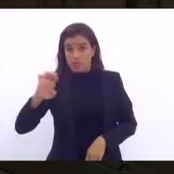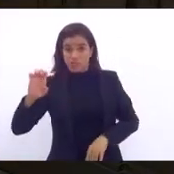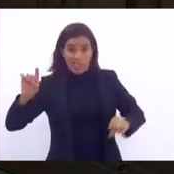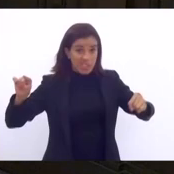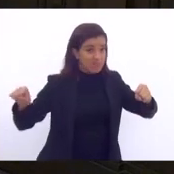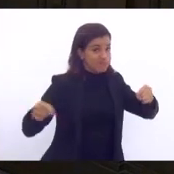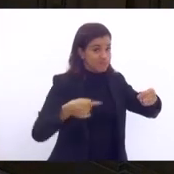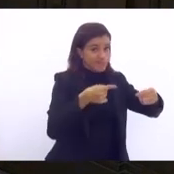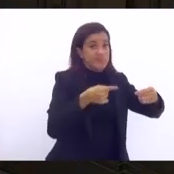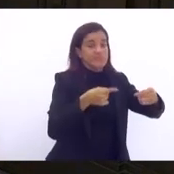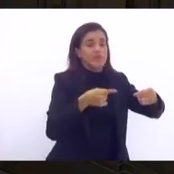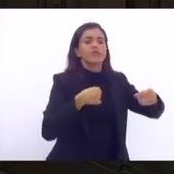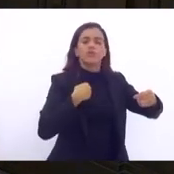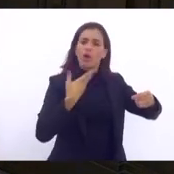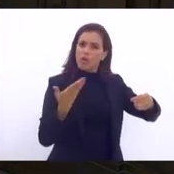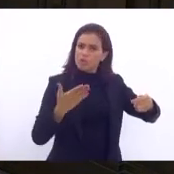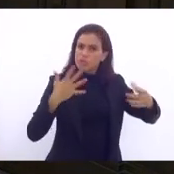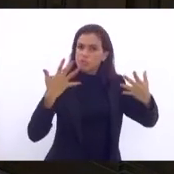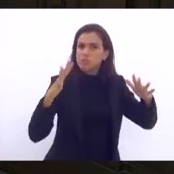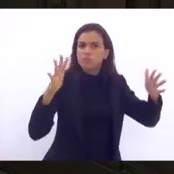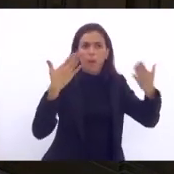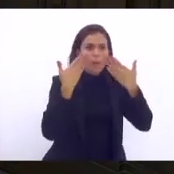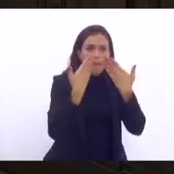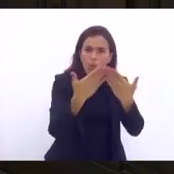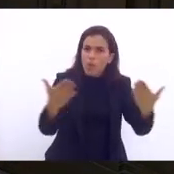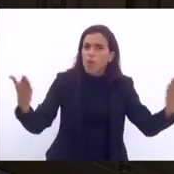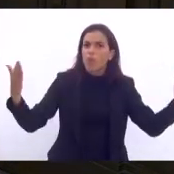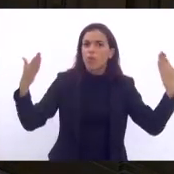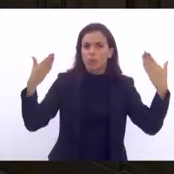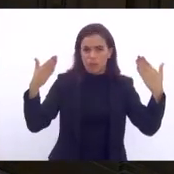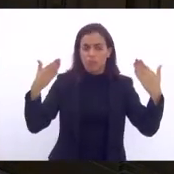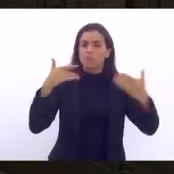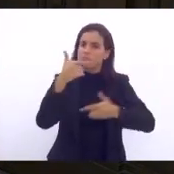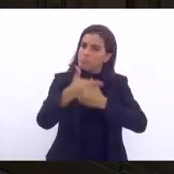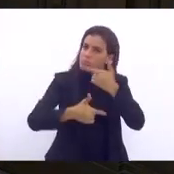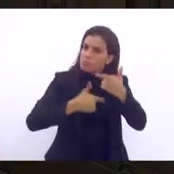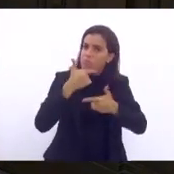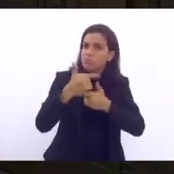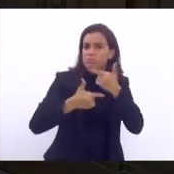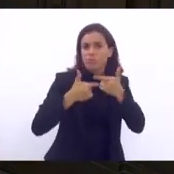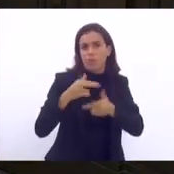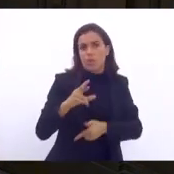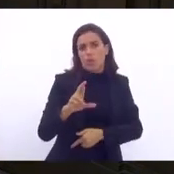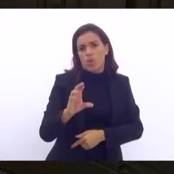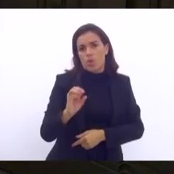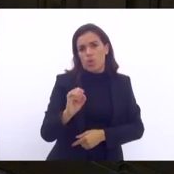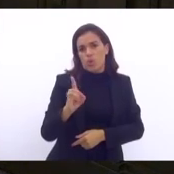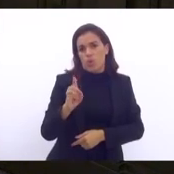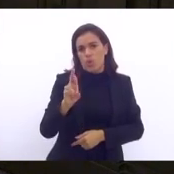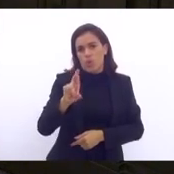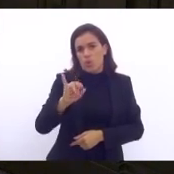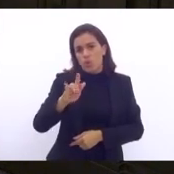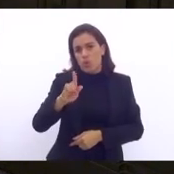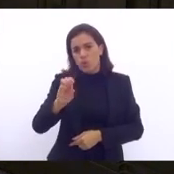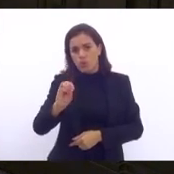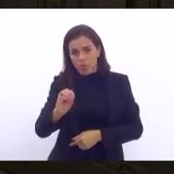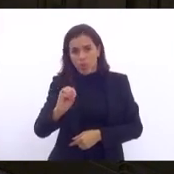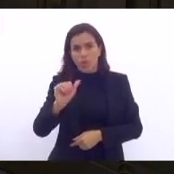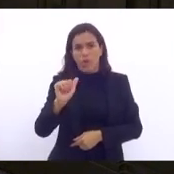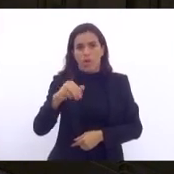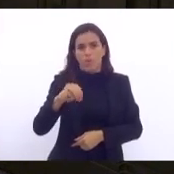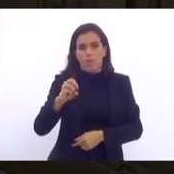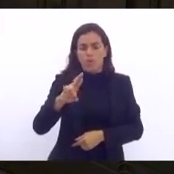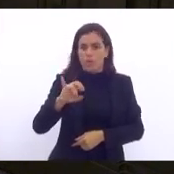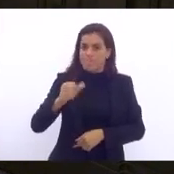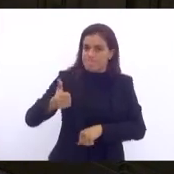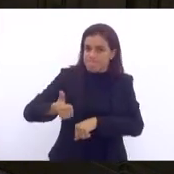reconhecemos publicamente o trabalho que o Rodrigo Amorim fez à frente. Trabalho de magistrado,